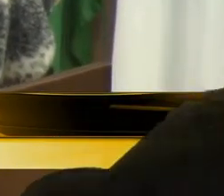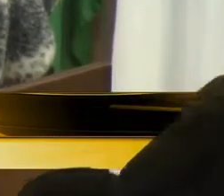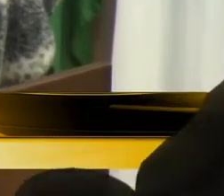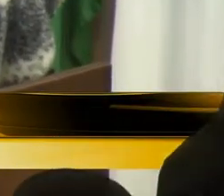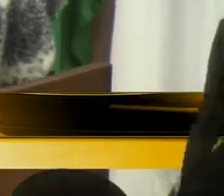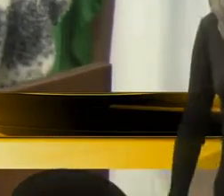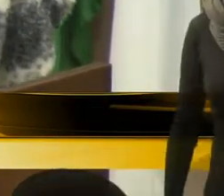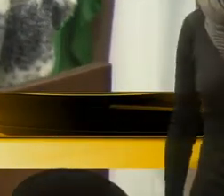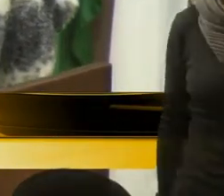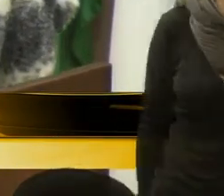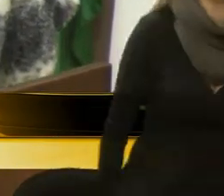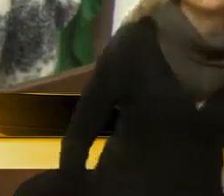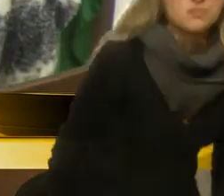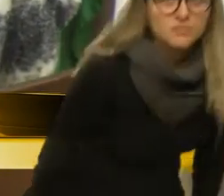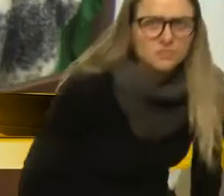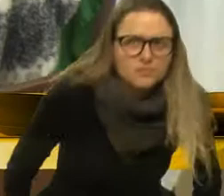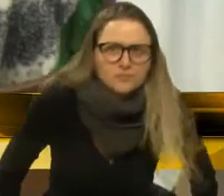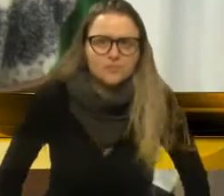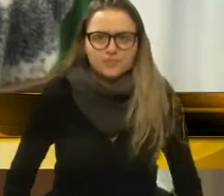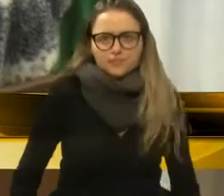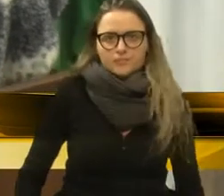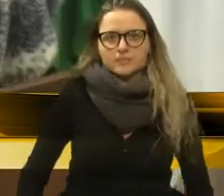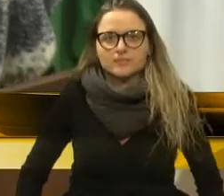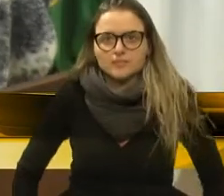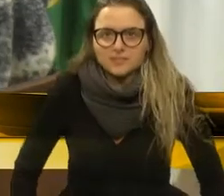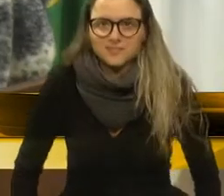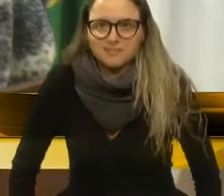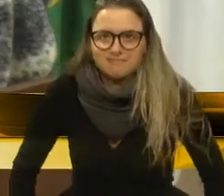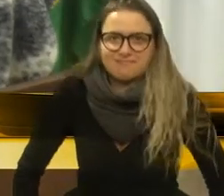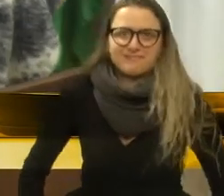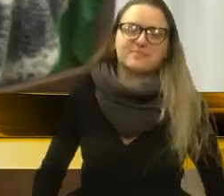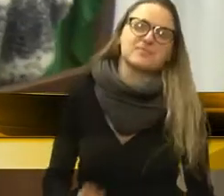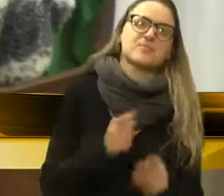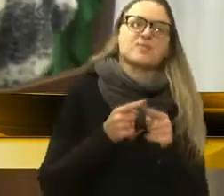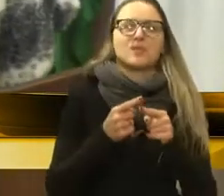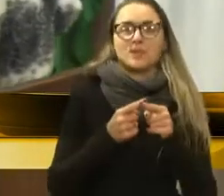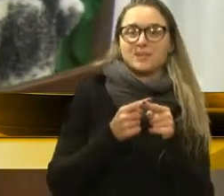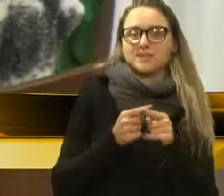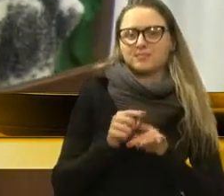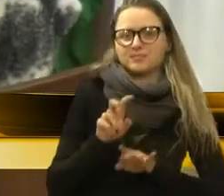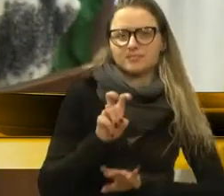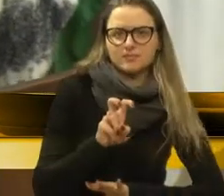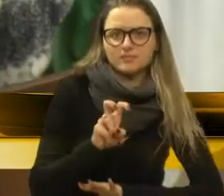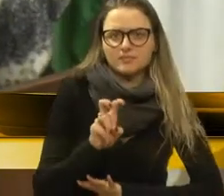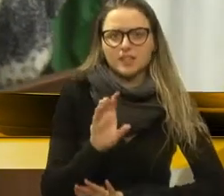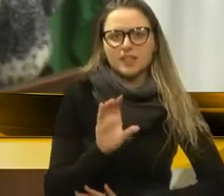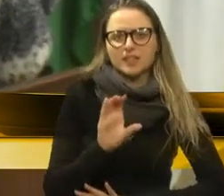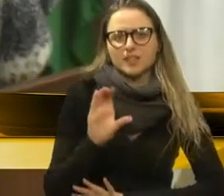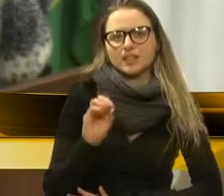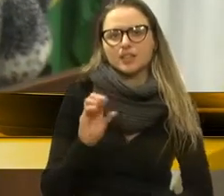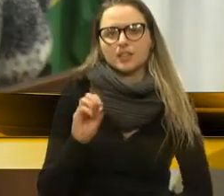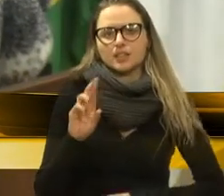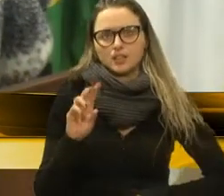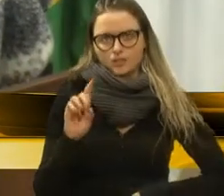nós somos uma regional. A 5ª Coordenadoria atende quantos municípios